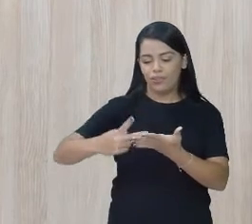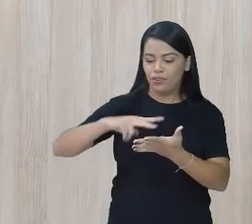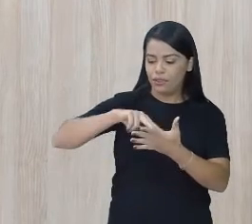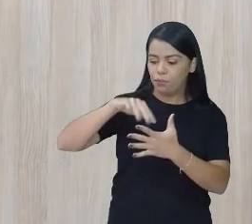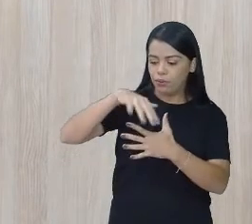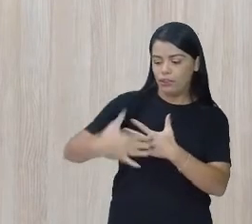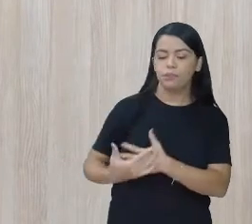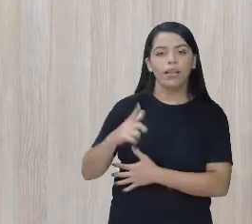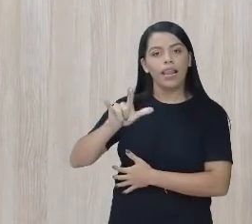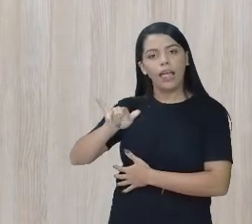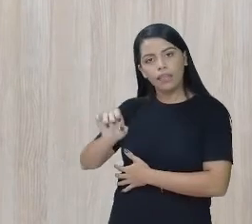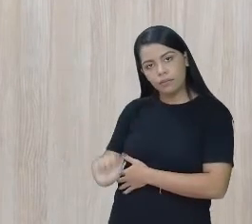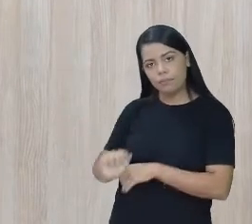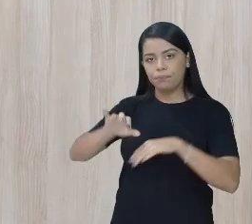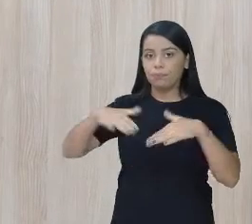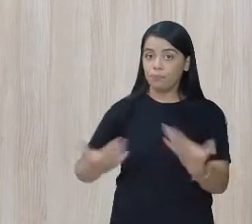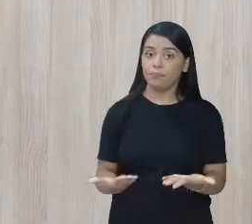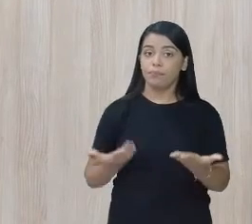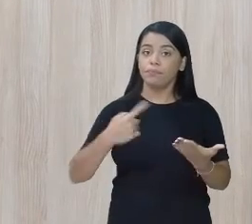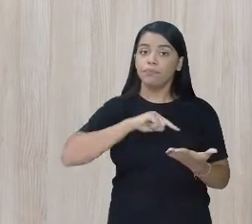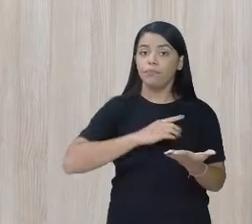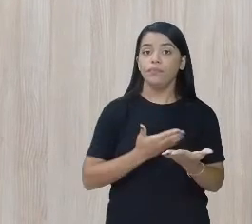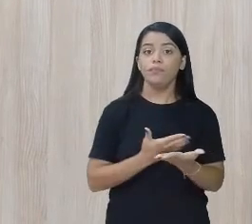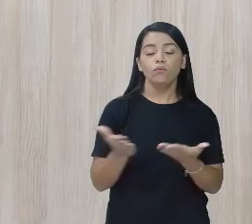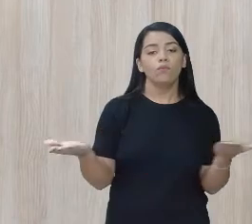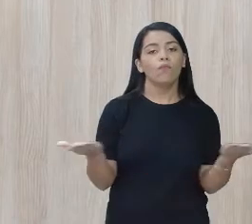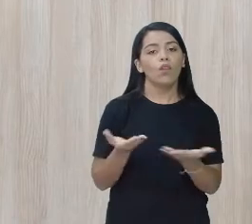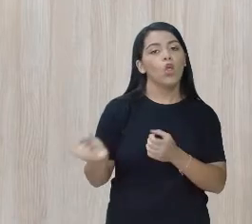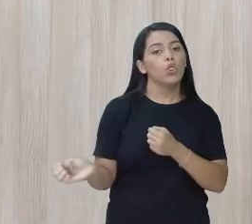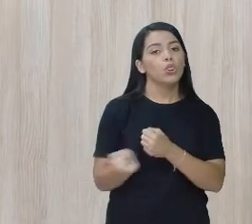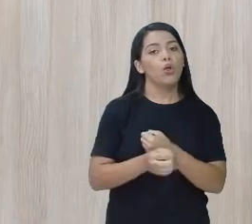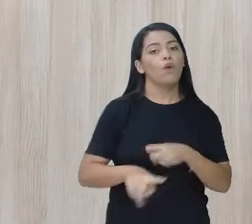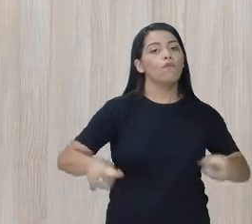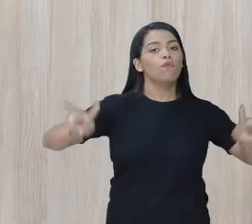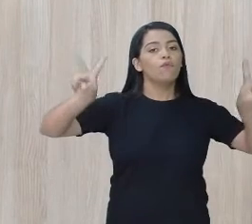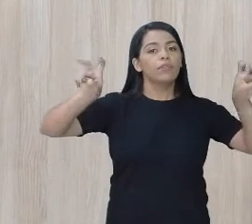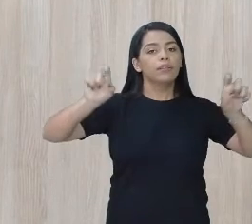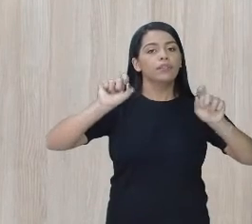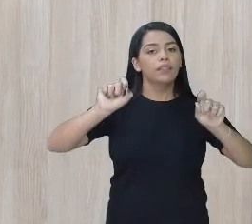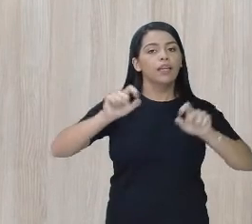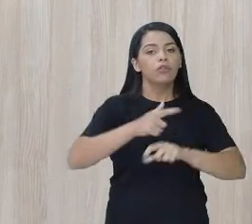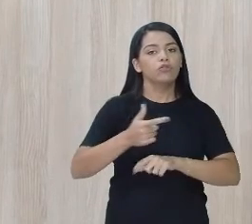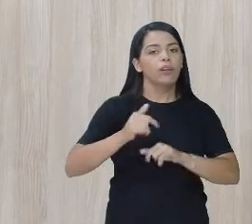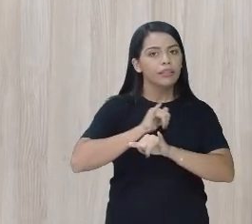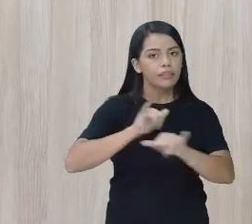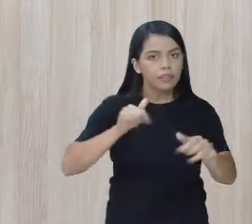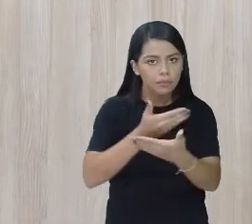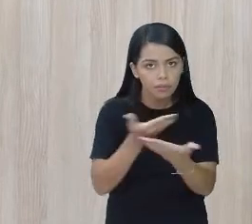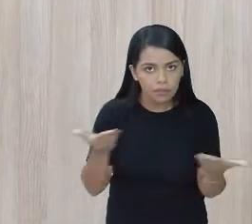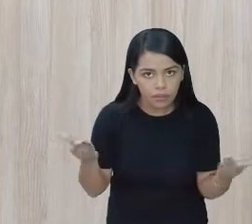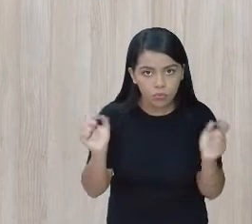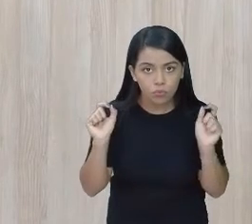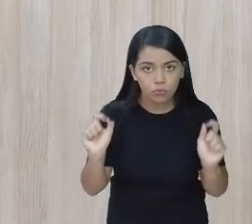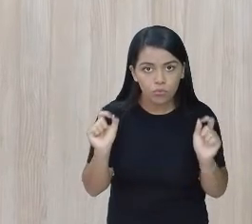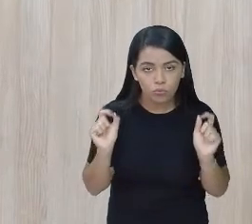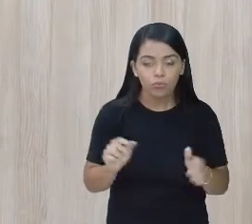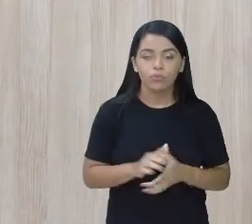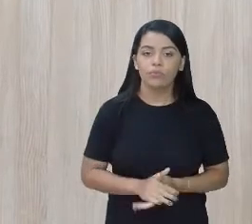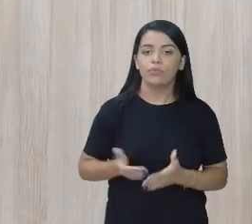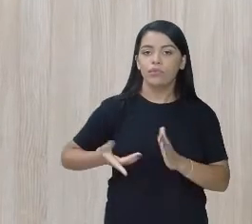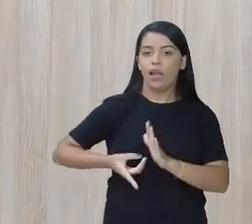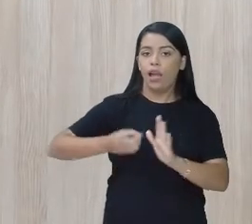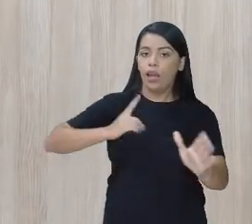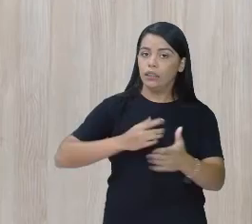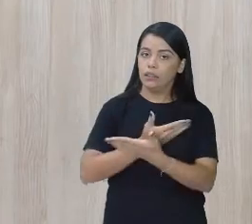Laisa. Então, hoje a gente começa um novo assunto. Que assunto é esse que eu já spoilei aqui? Já disse o que era,